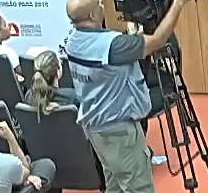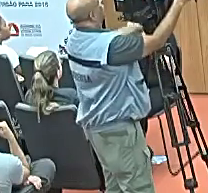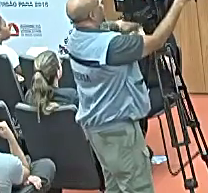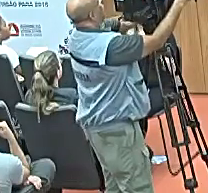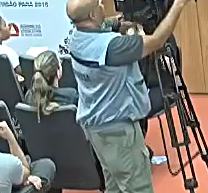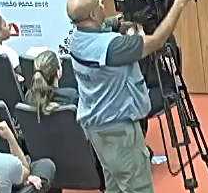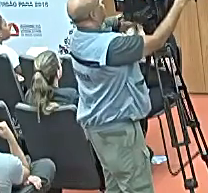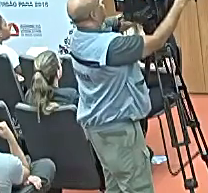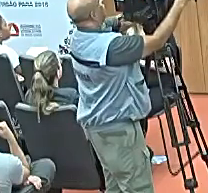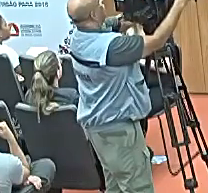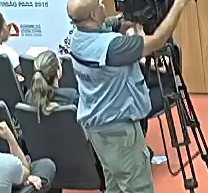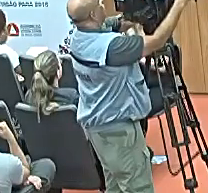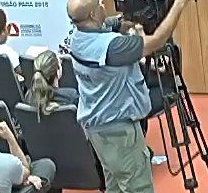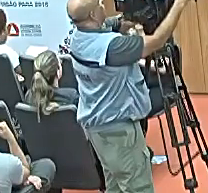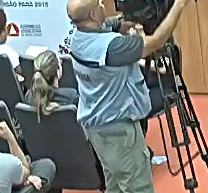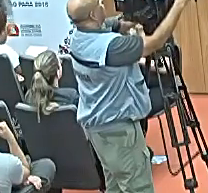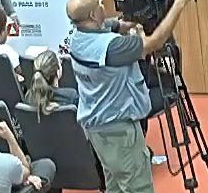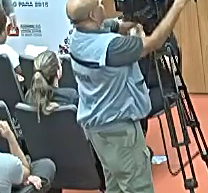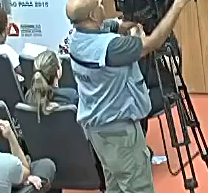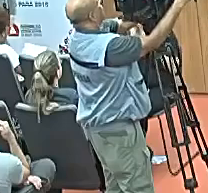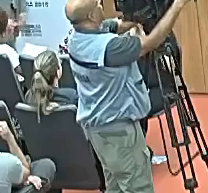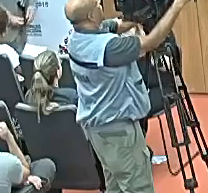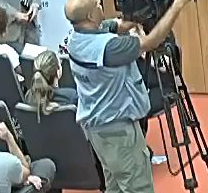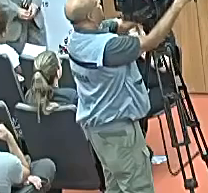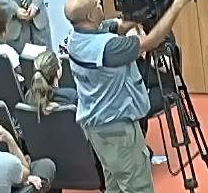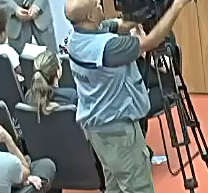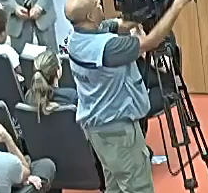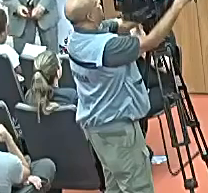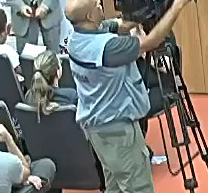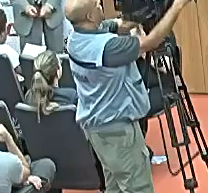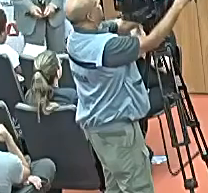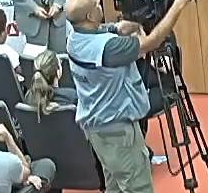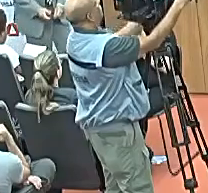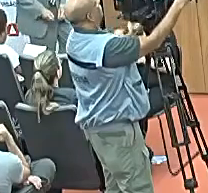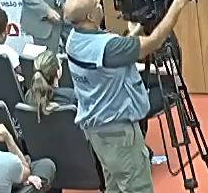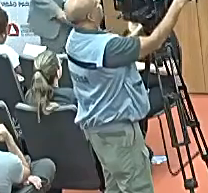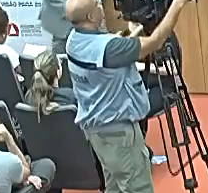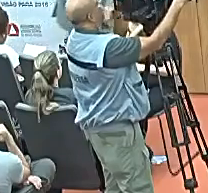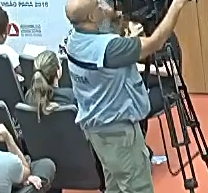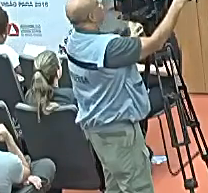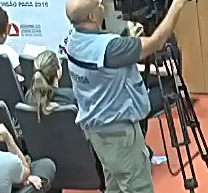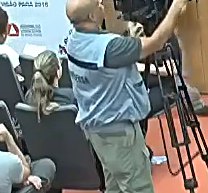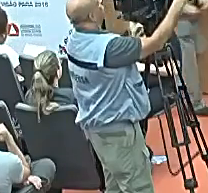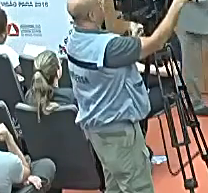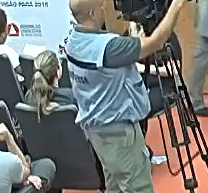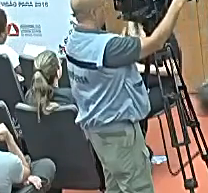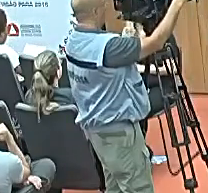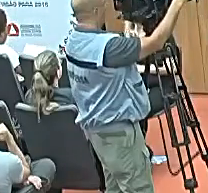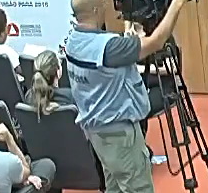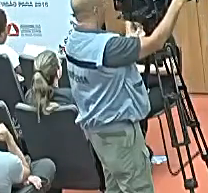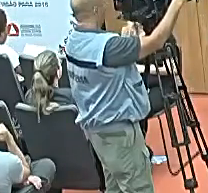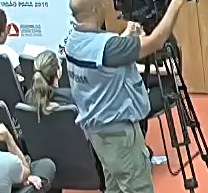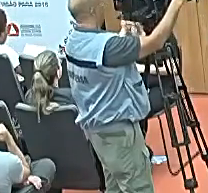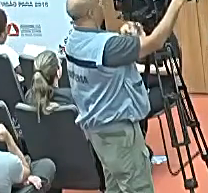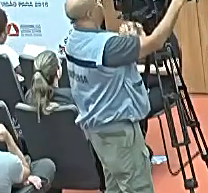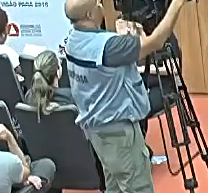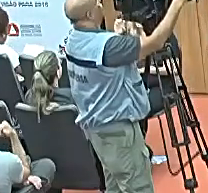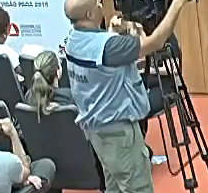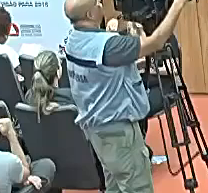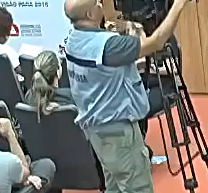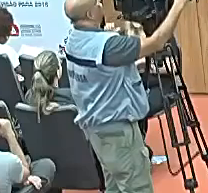espero que o novo governo de minas a partir de 1º de janeiro do ano que vem